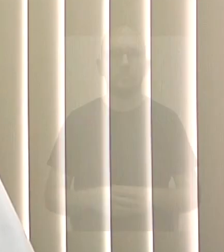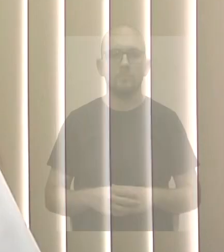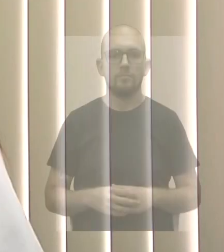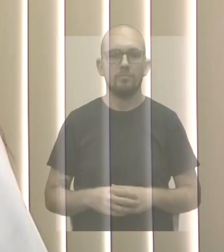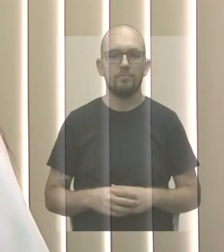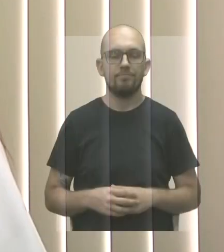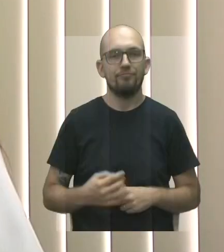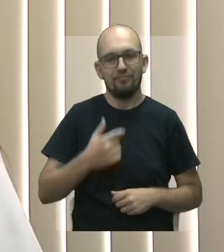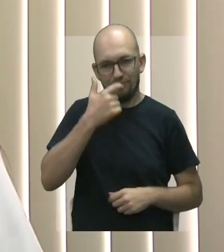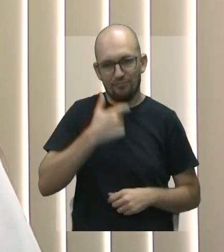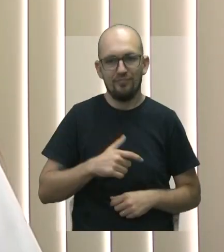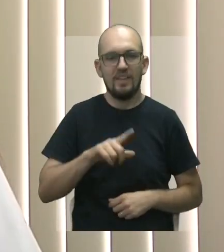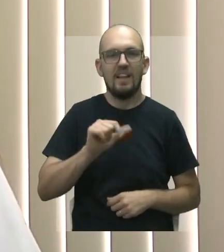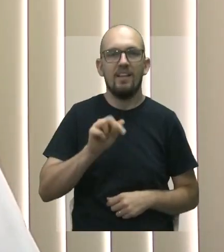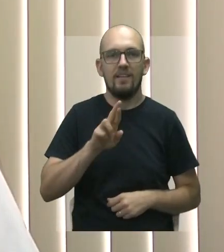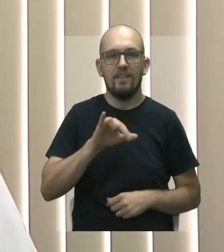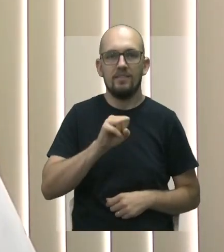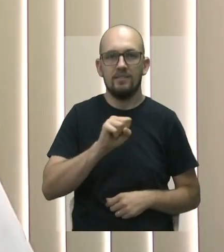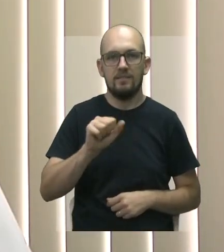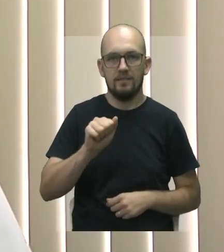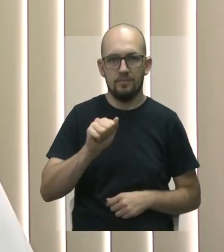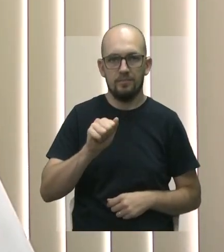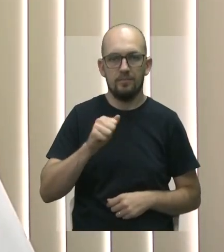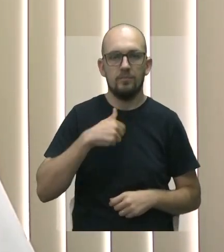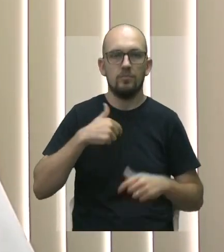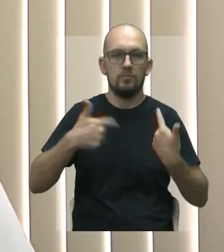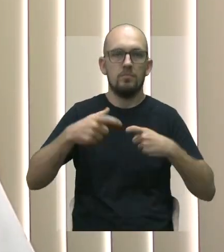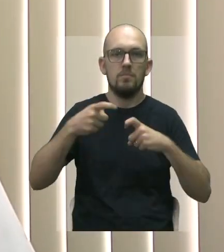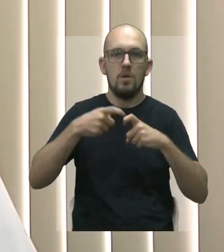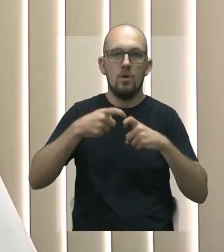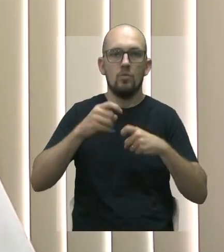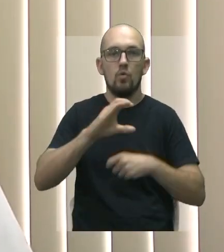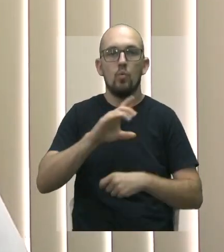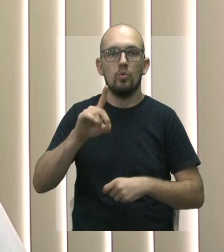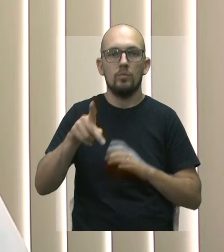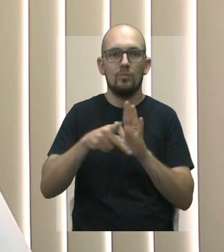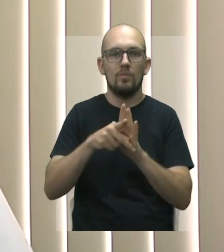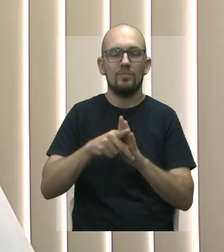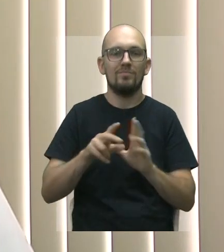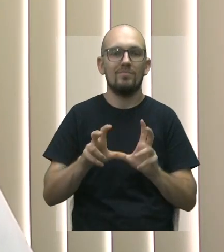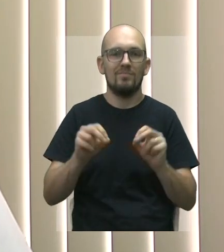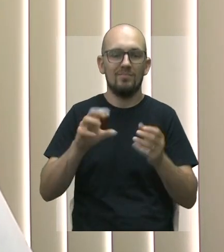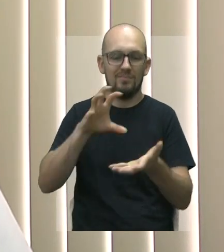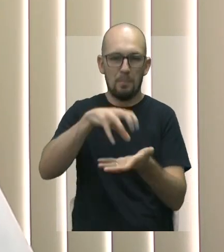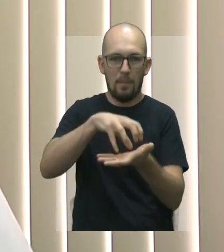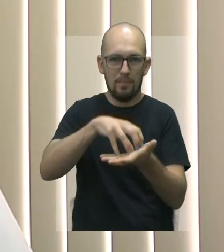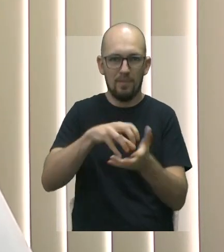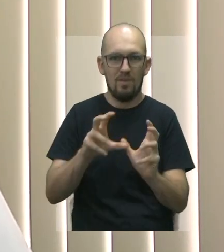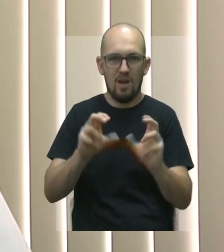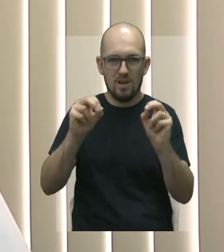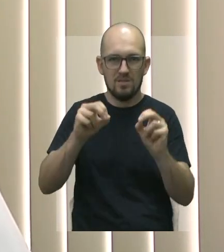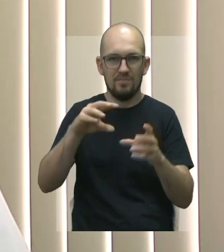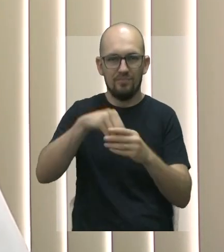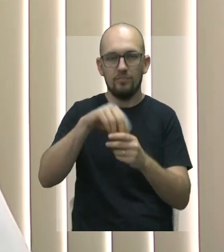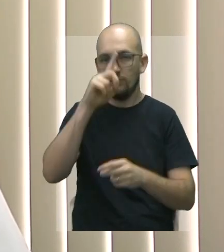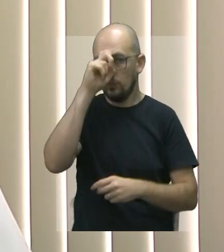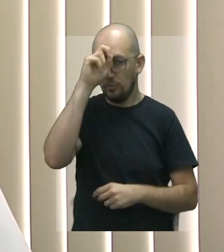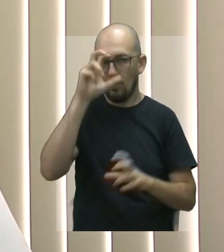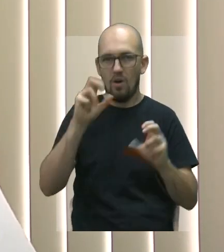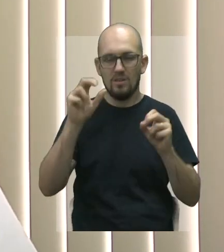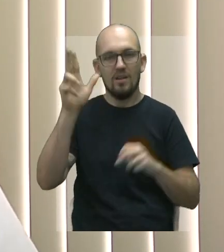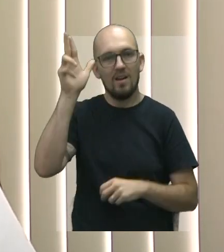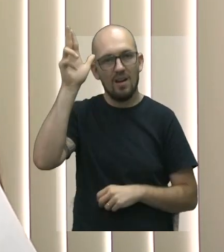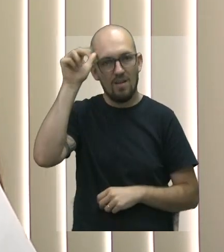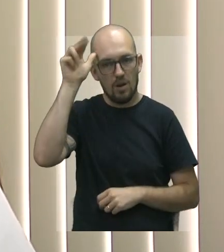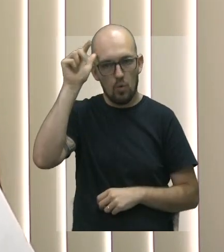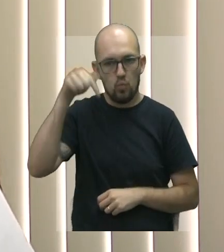Sou a doutora Larissa Polis Moreira, eu sou coordenadora da Oncologia Pediátrica do Hospital Amaral Carvalho e eu vou falar um